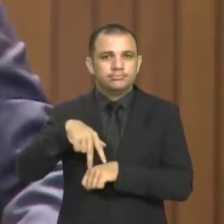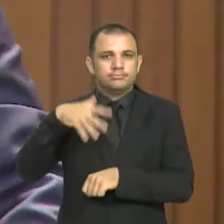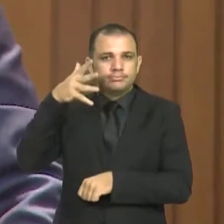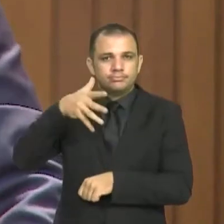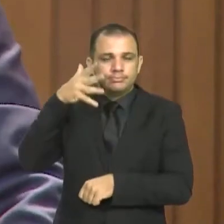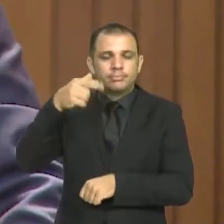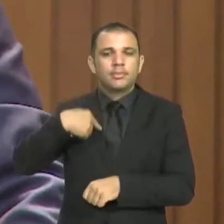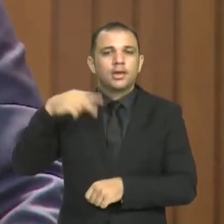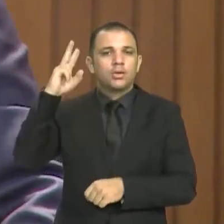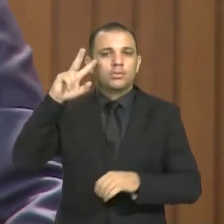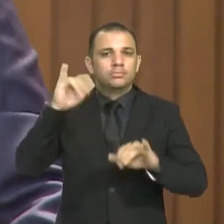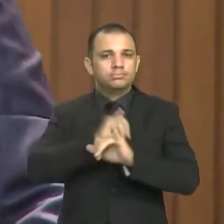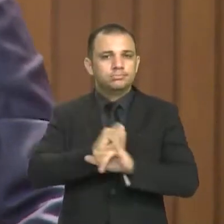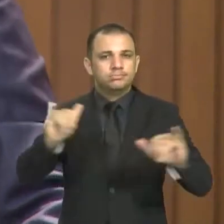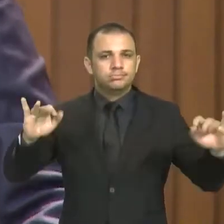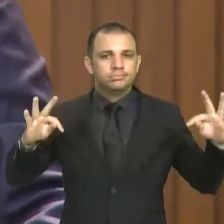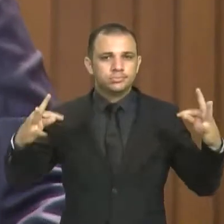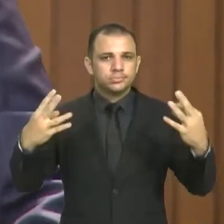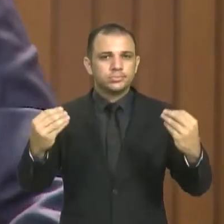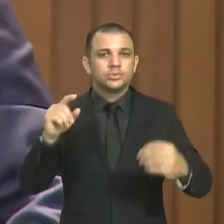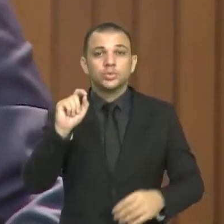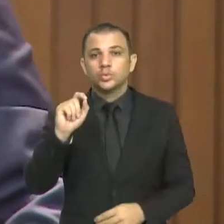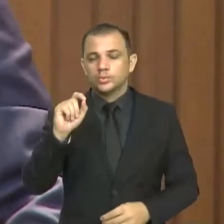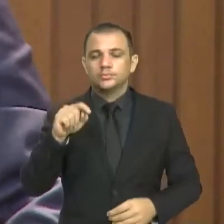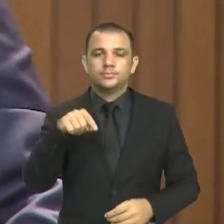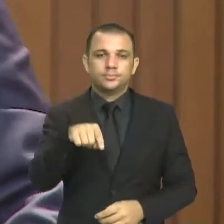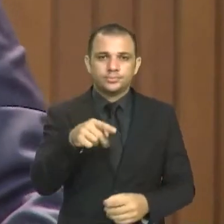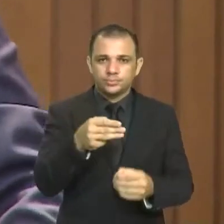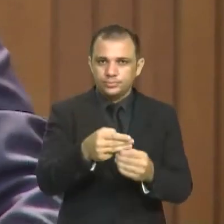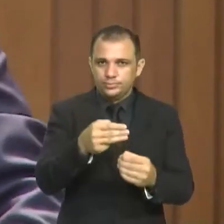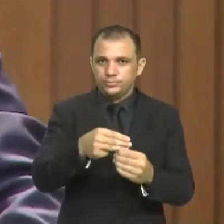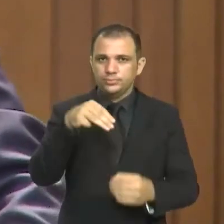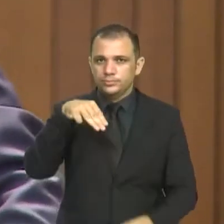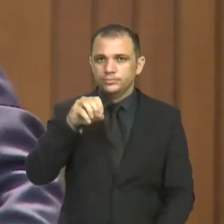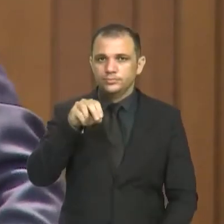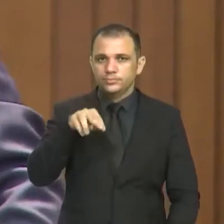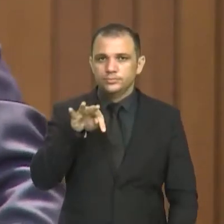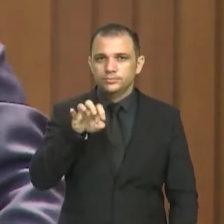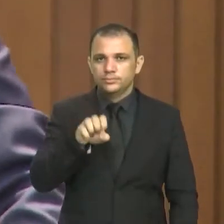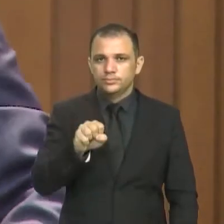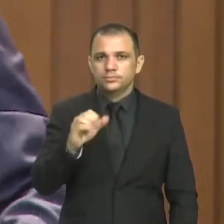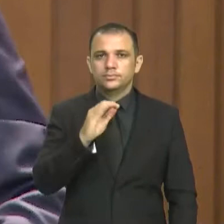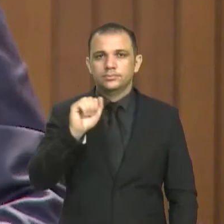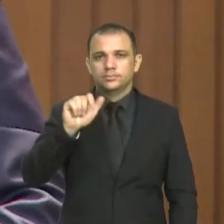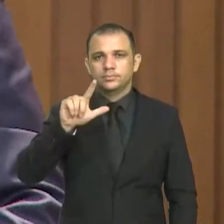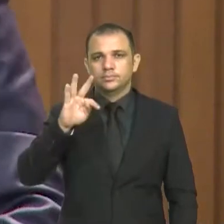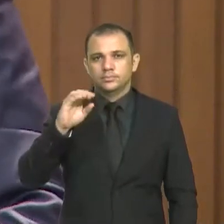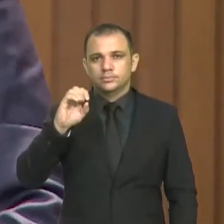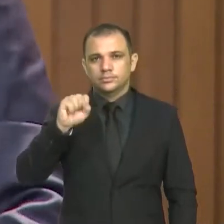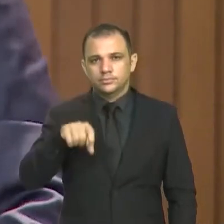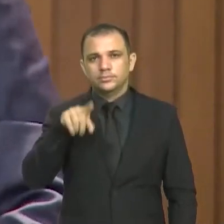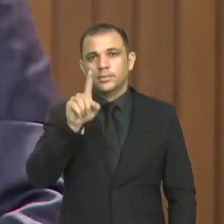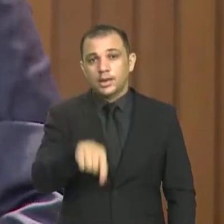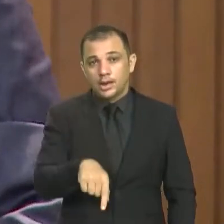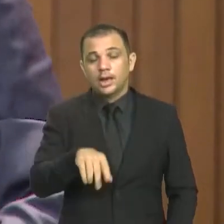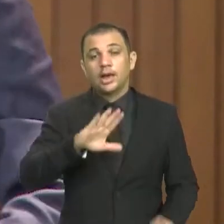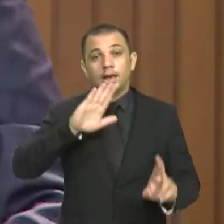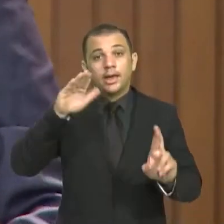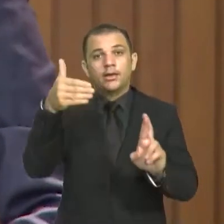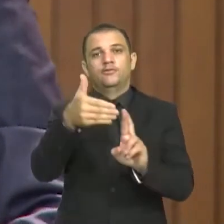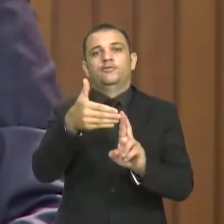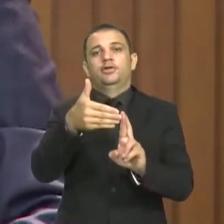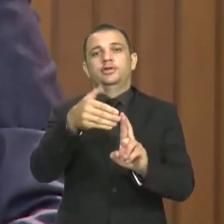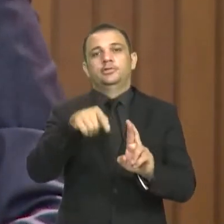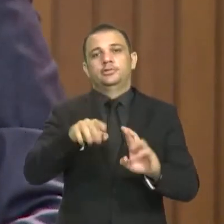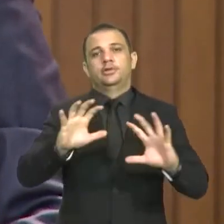informar a todos que o município de Montes Altos é uma referência nesse grande evento que, a